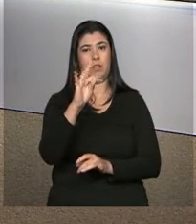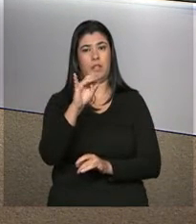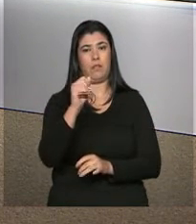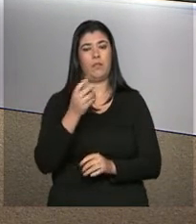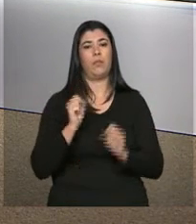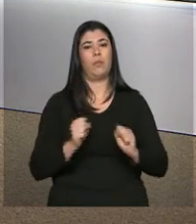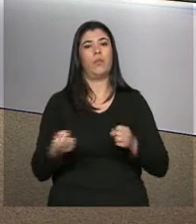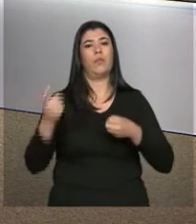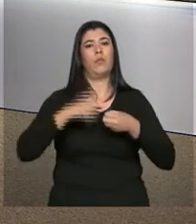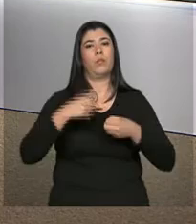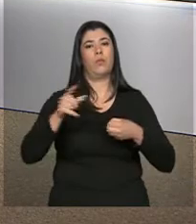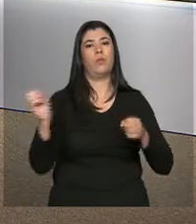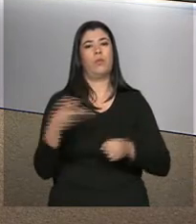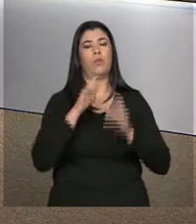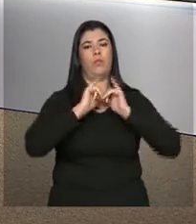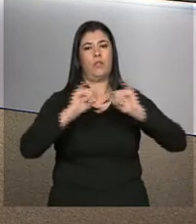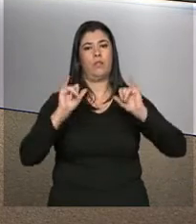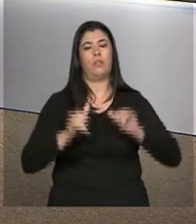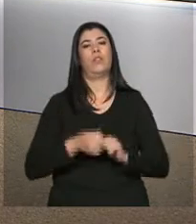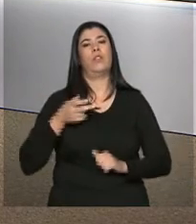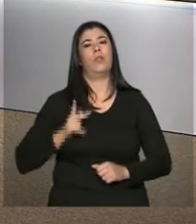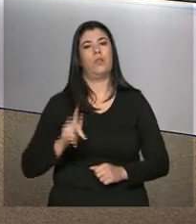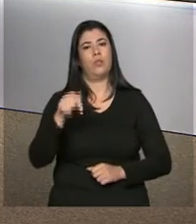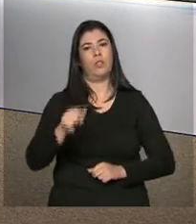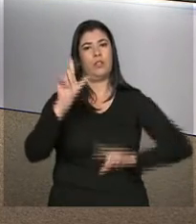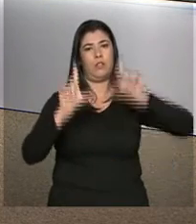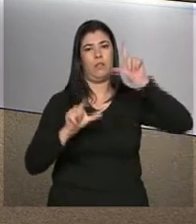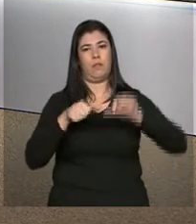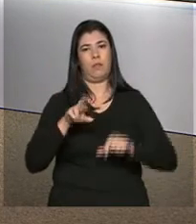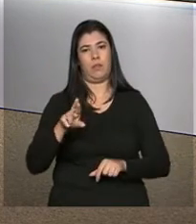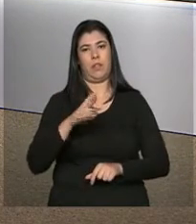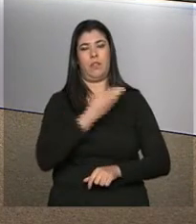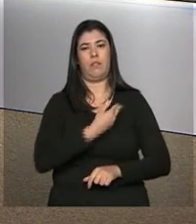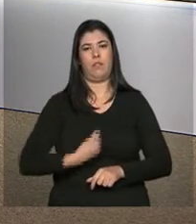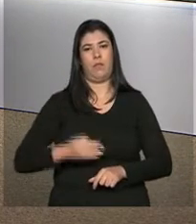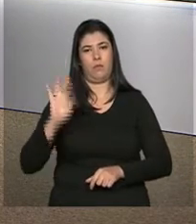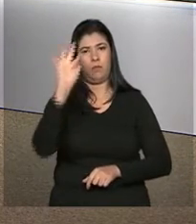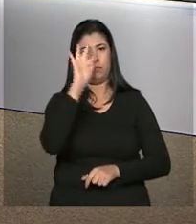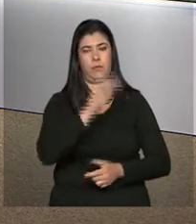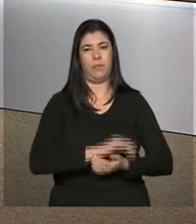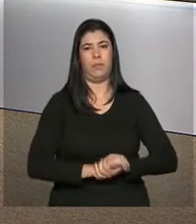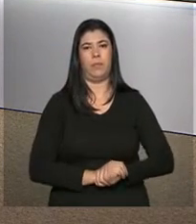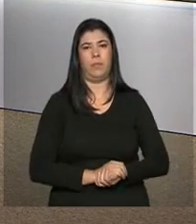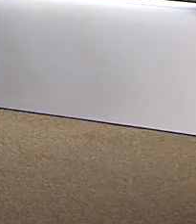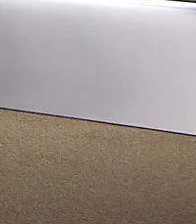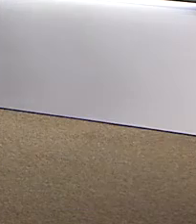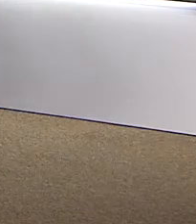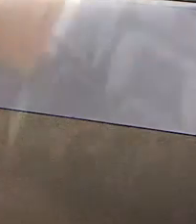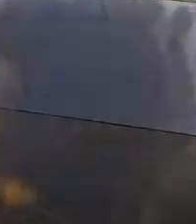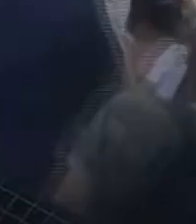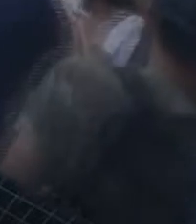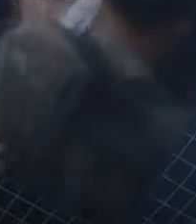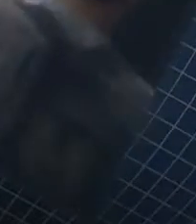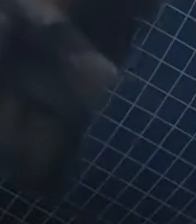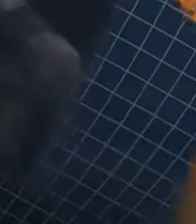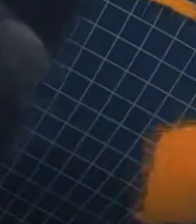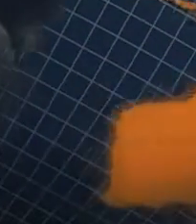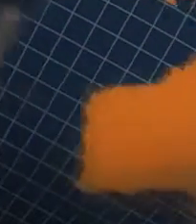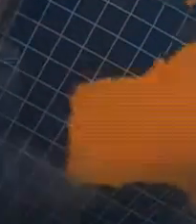Pessoas. E nós podemos voltar a qualquer momento com outras informações. Continue com a gente, NBR, a TV do Governo Federal.